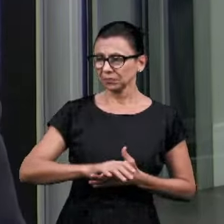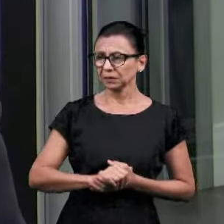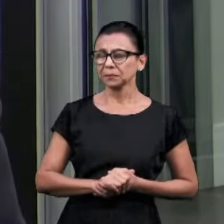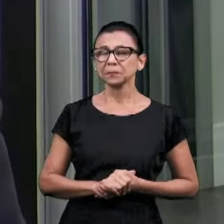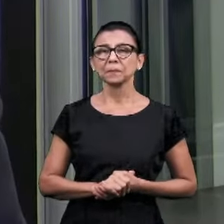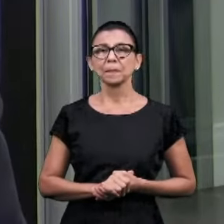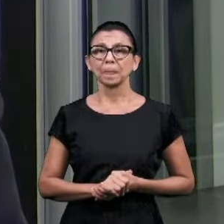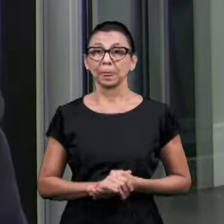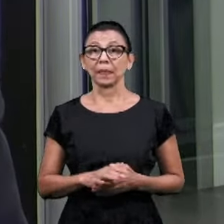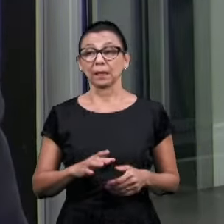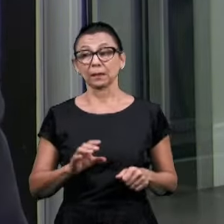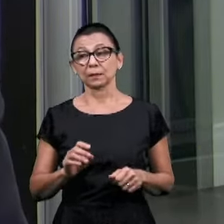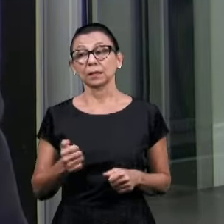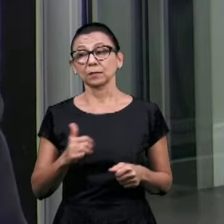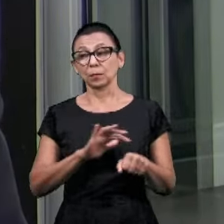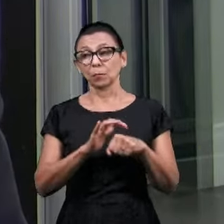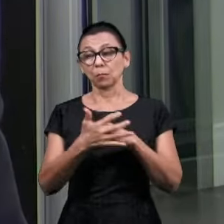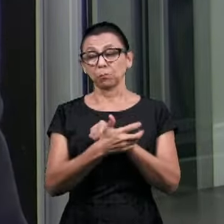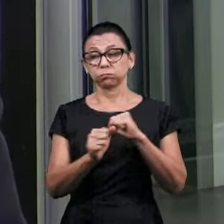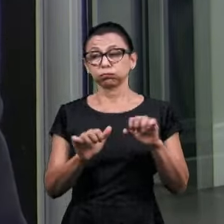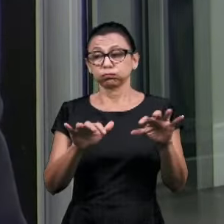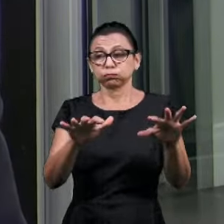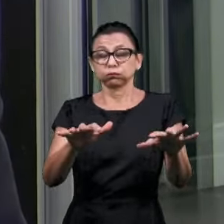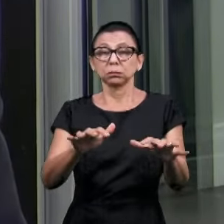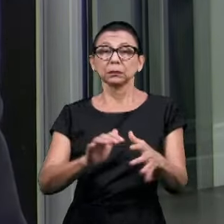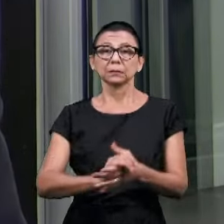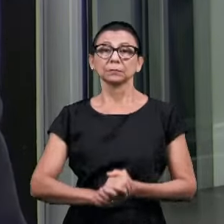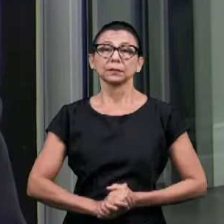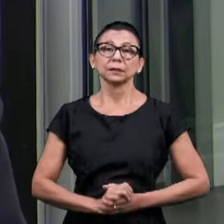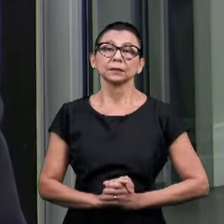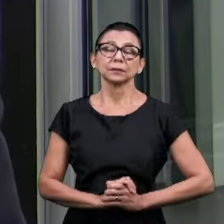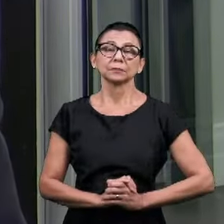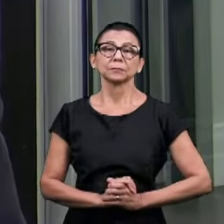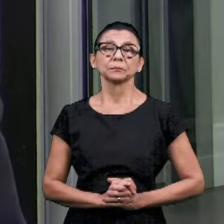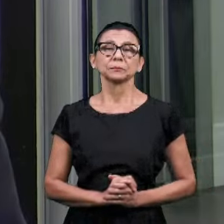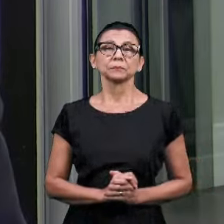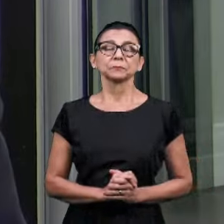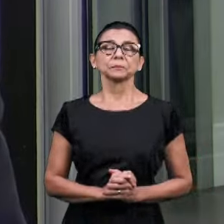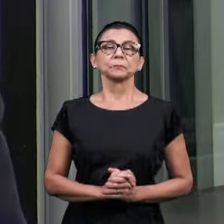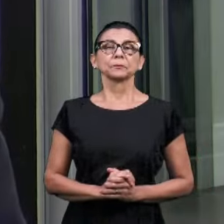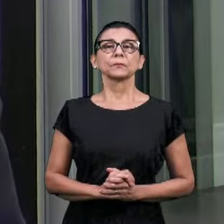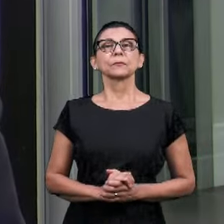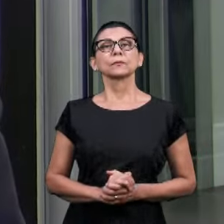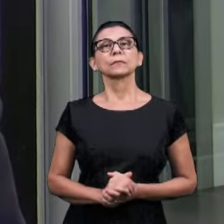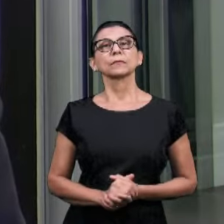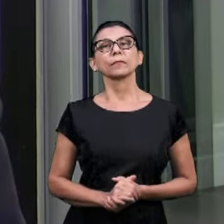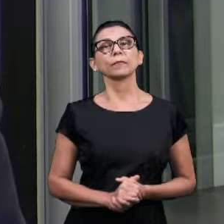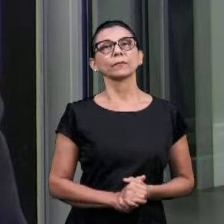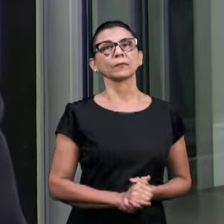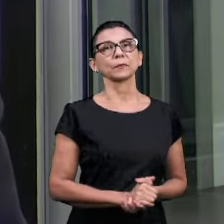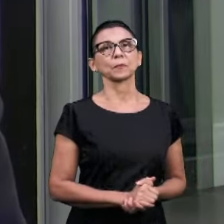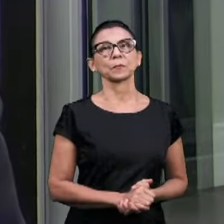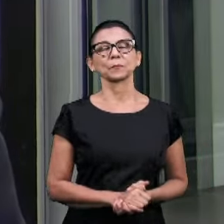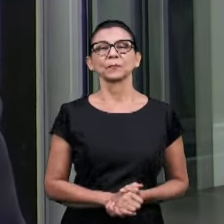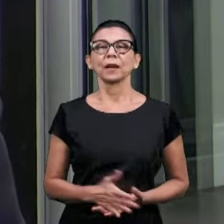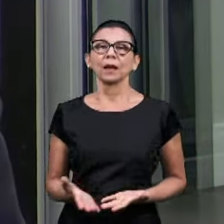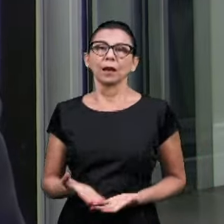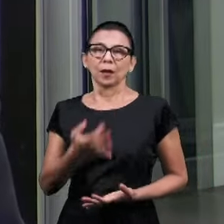exatamente. Olha, Jorge e Faé, irmãos, é claro que pregar na igreja